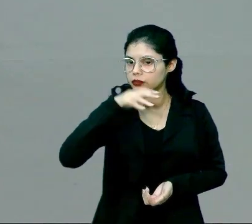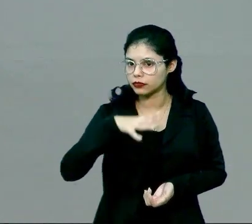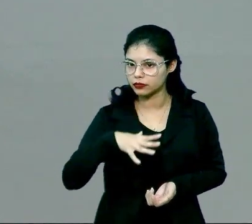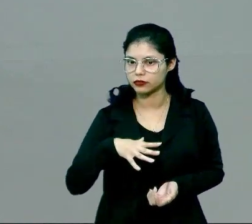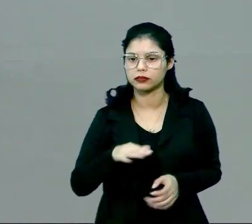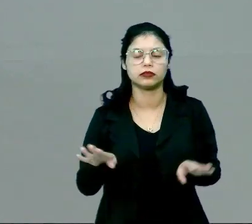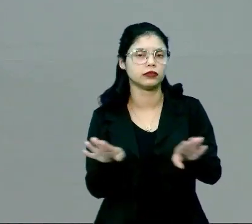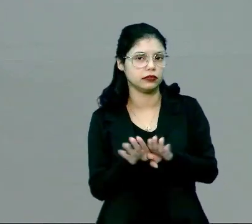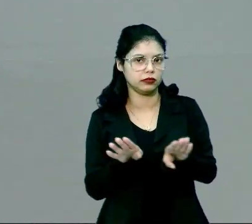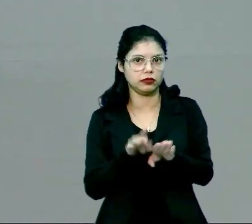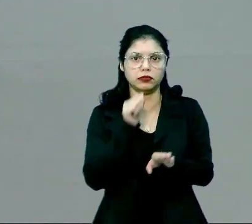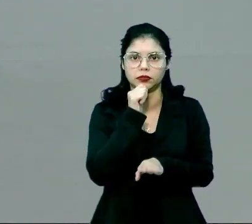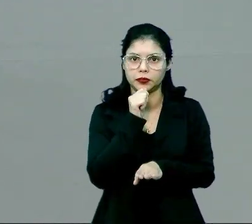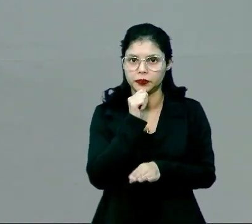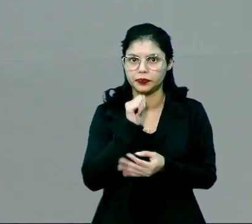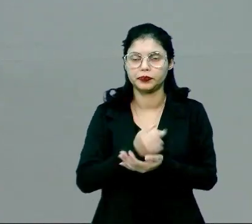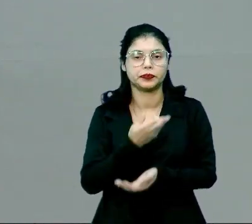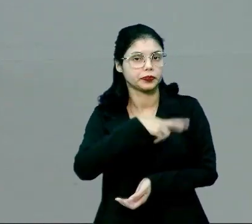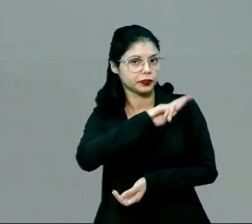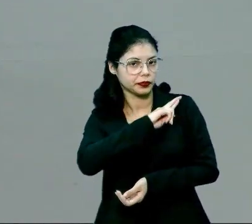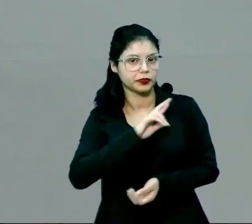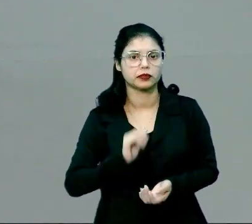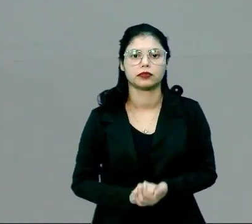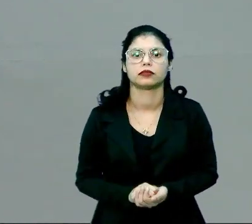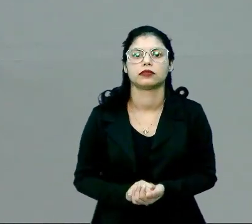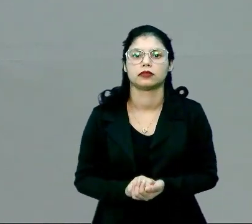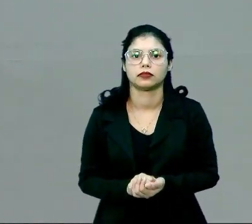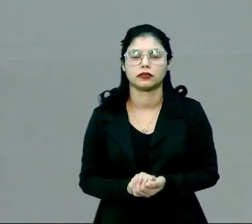está responsável pelo sistema nervoso central,